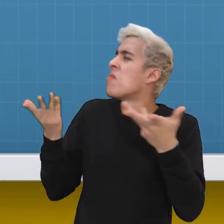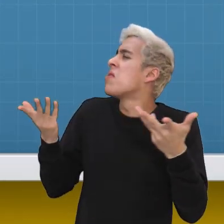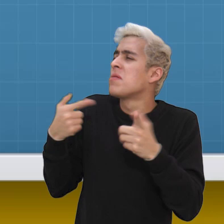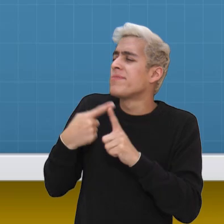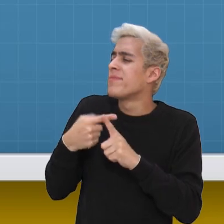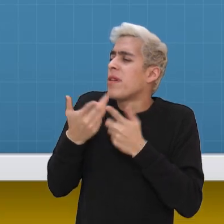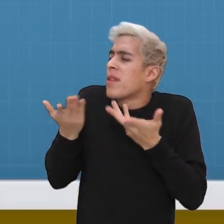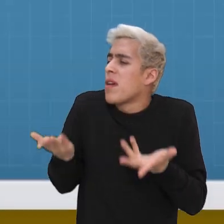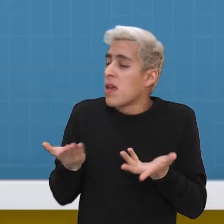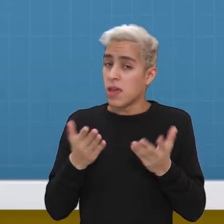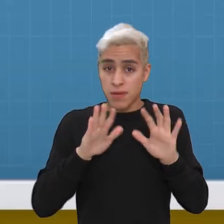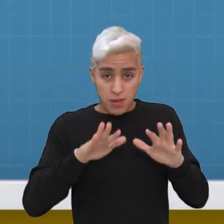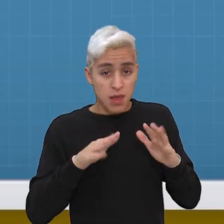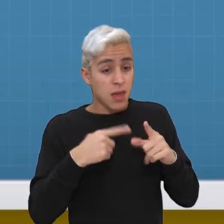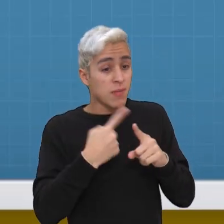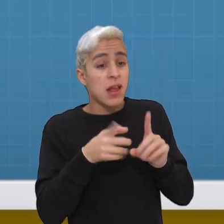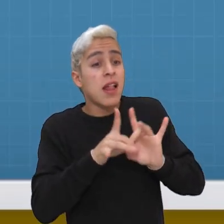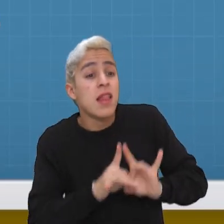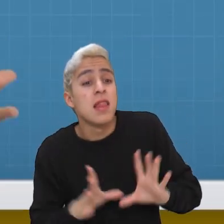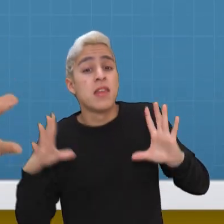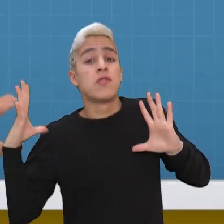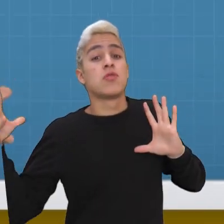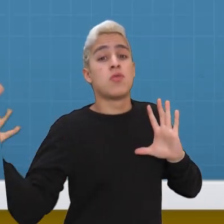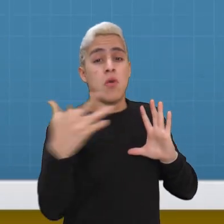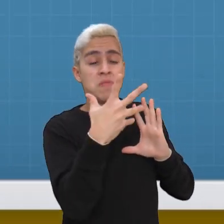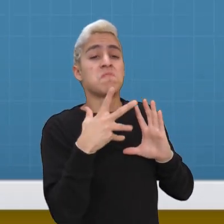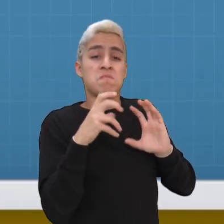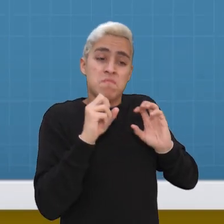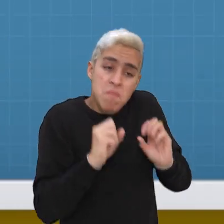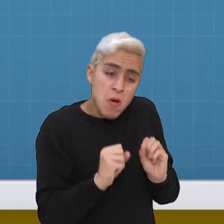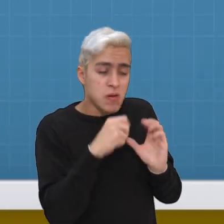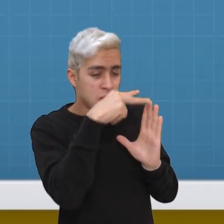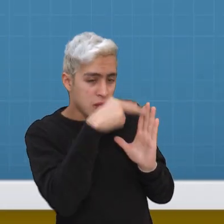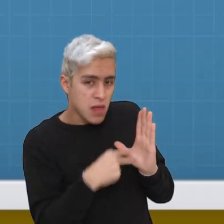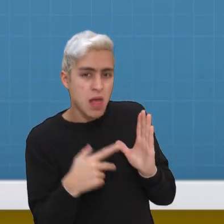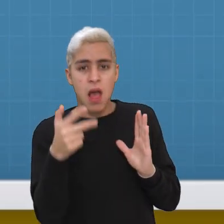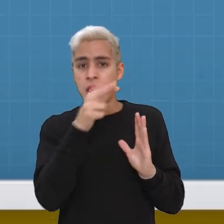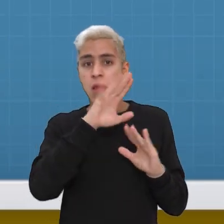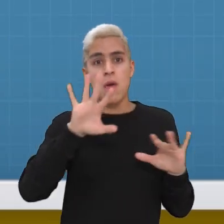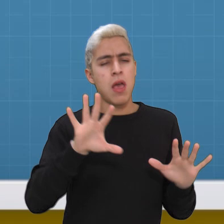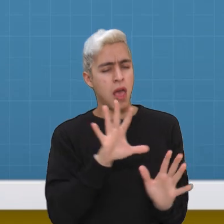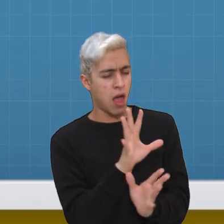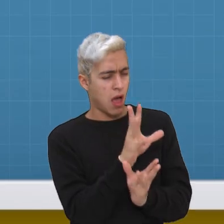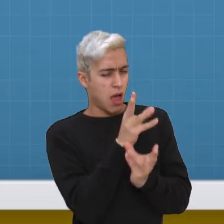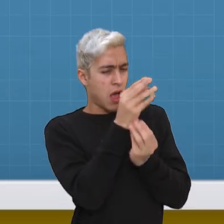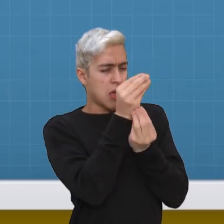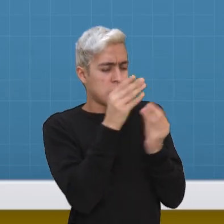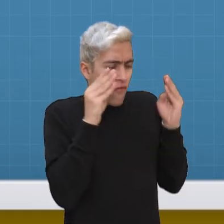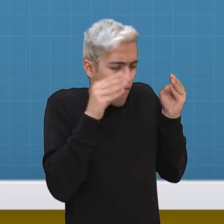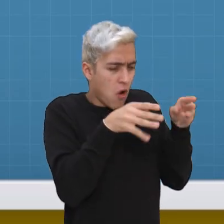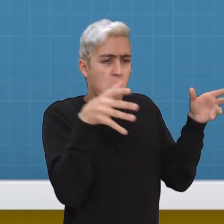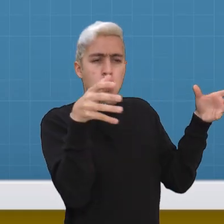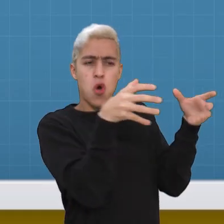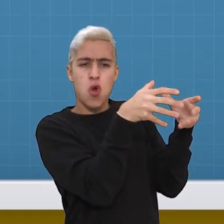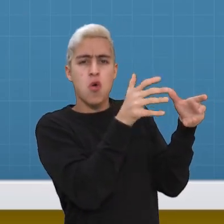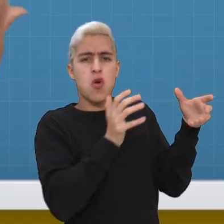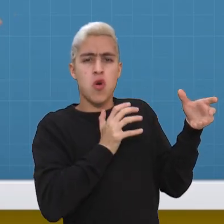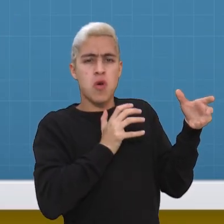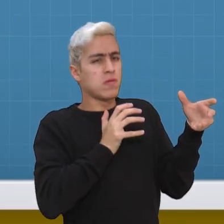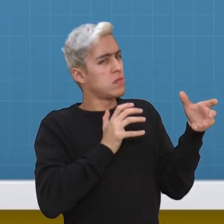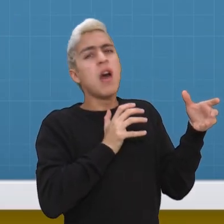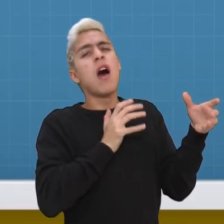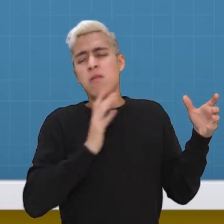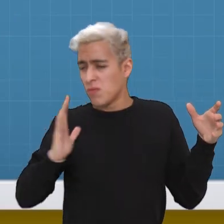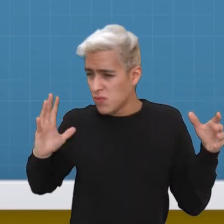popular, por quê, professora? Porque está à disposição de todas as pessoas. Não é uma arte para uma só classe, é para